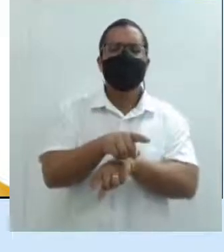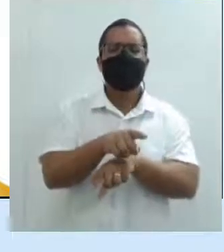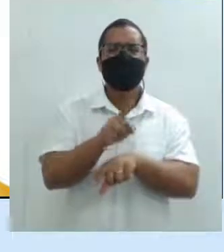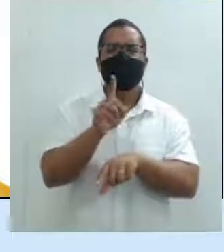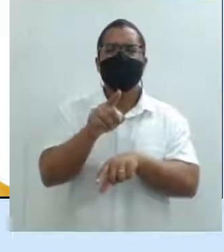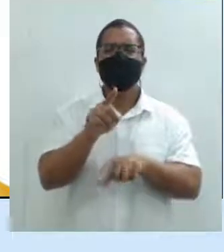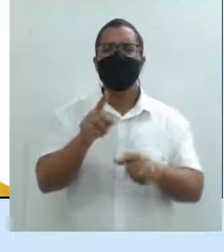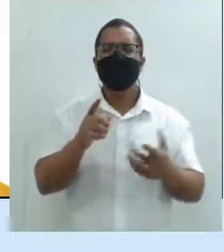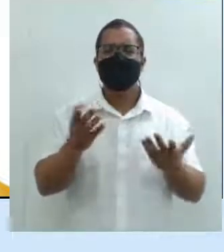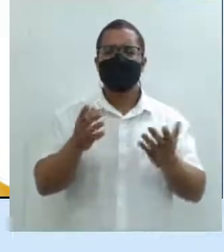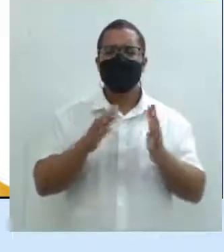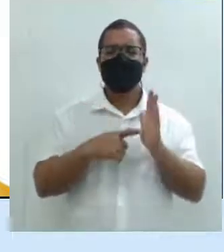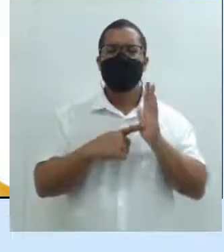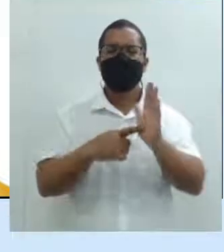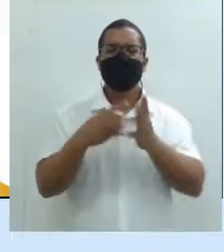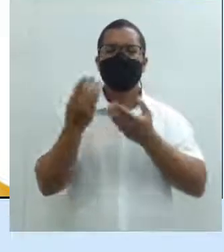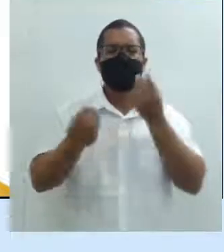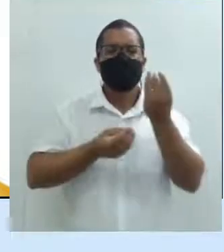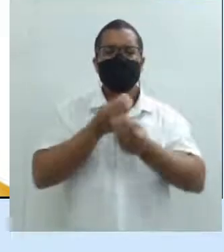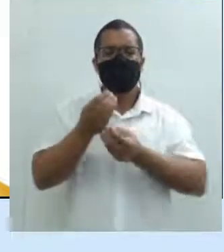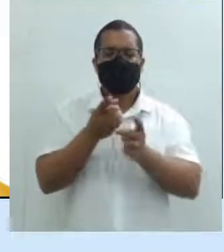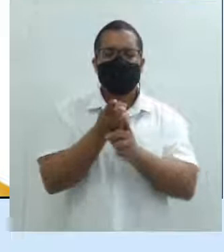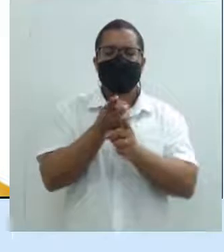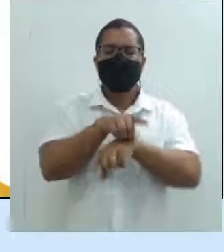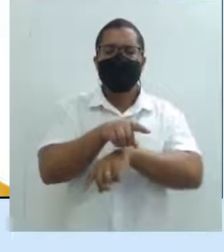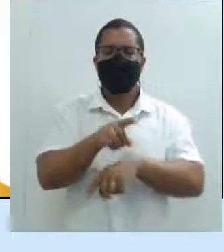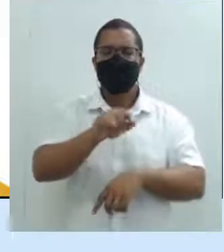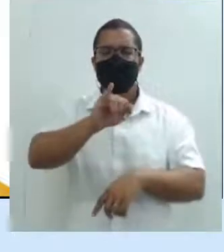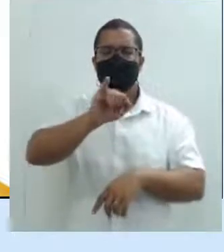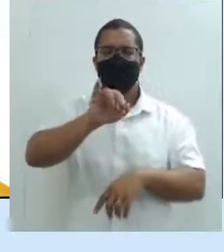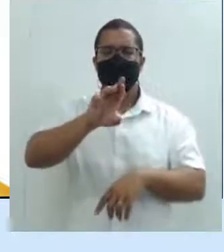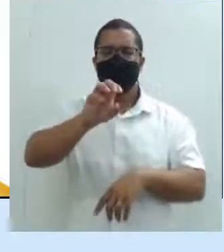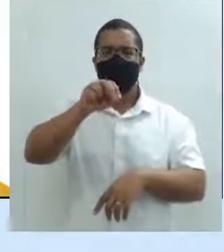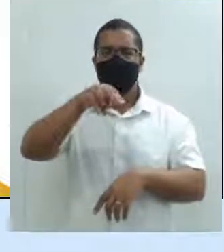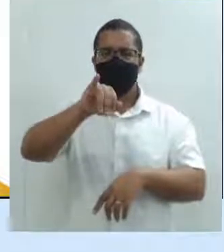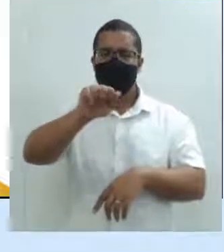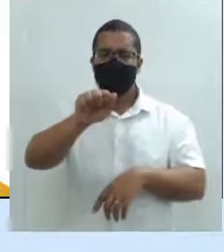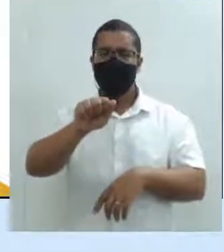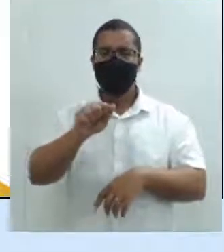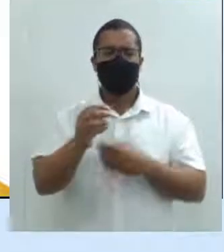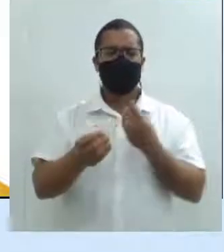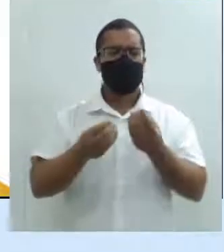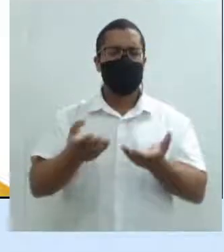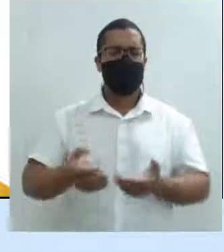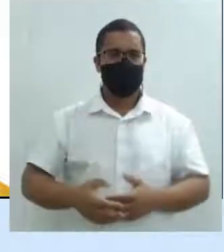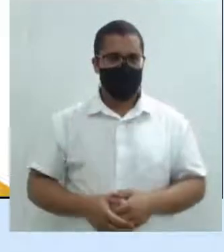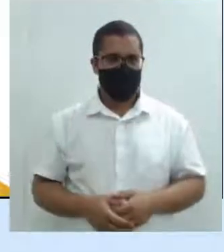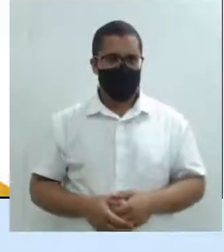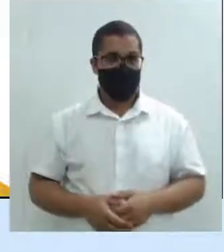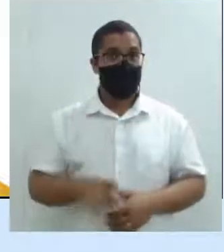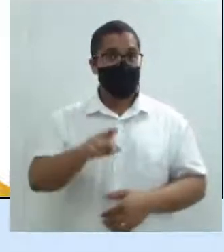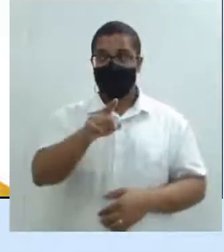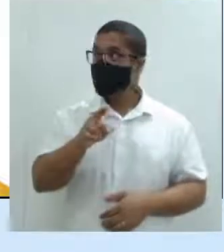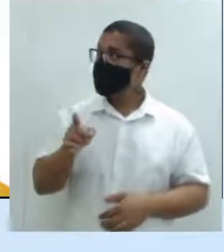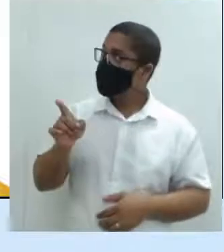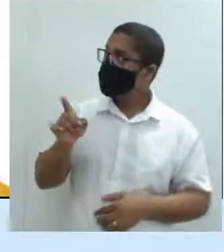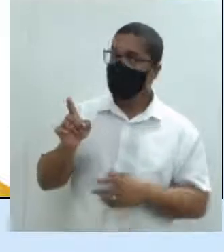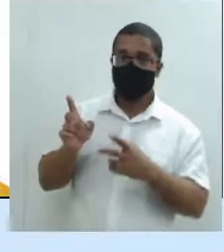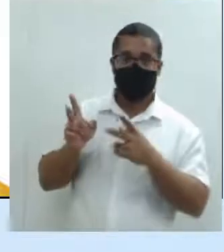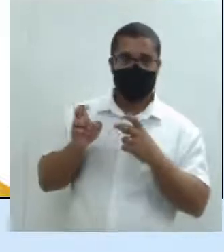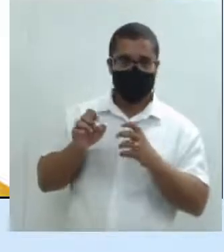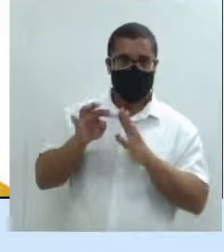causada dentro desse texto, dentro desse gênero textual? Então, se você observar bem, nesse